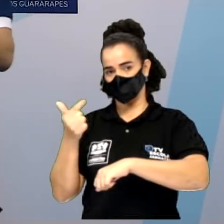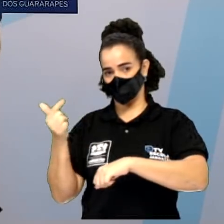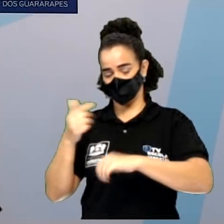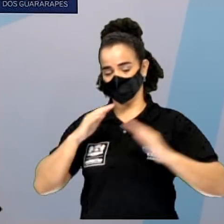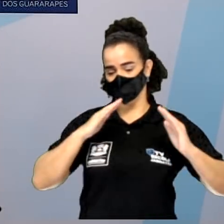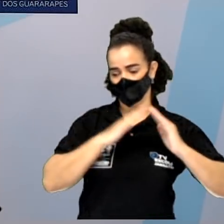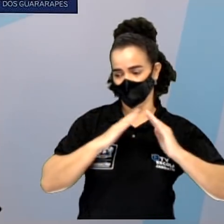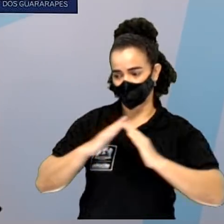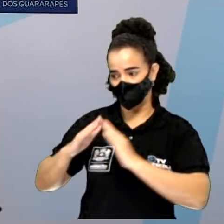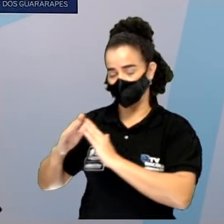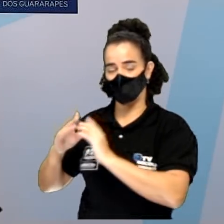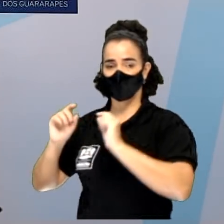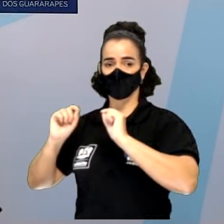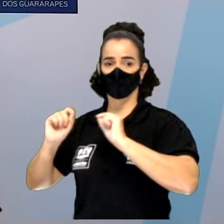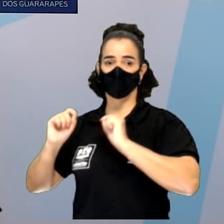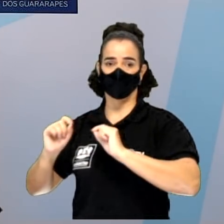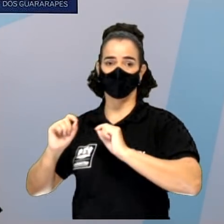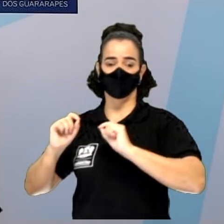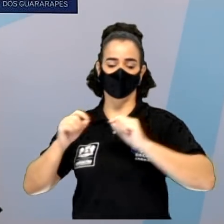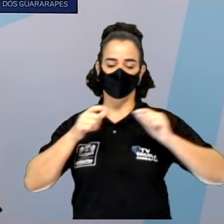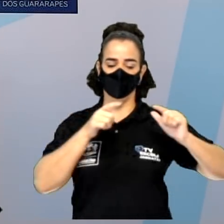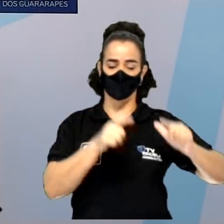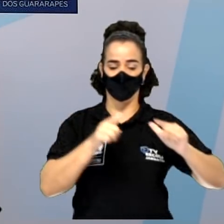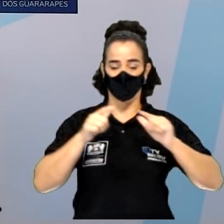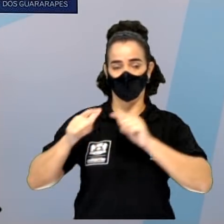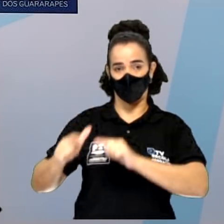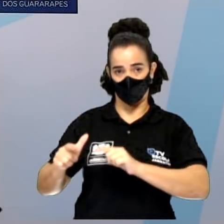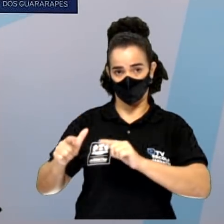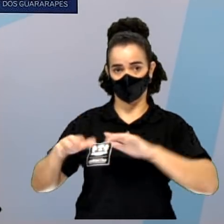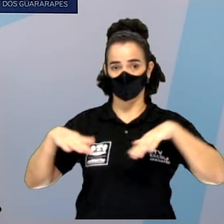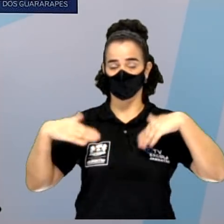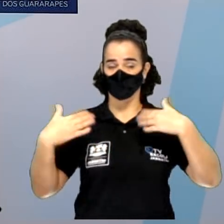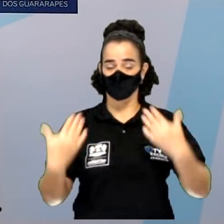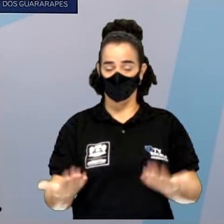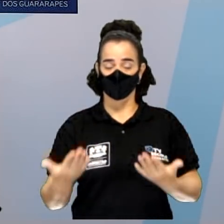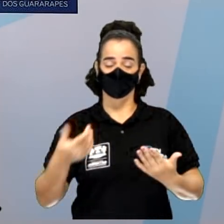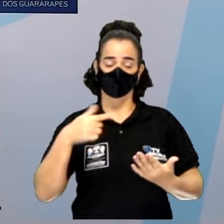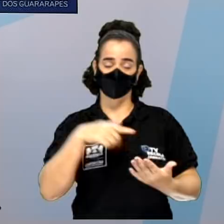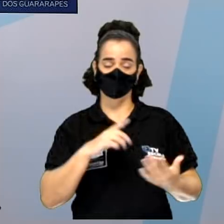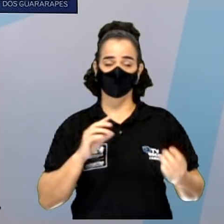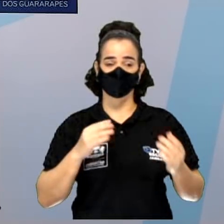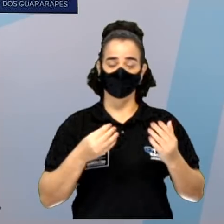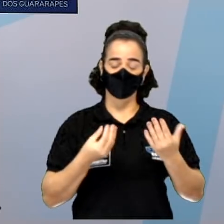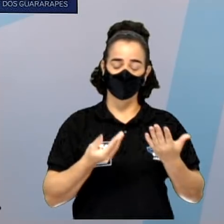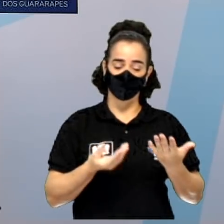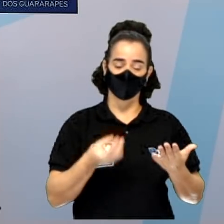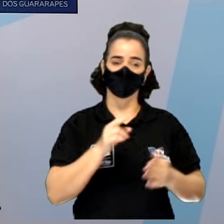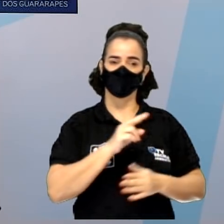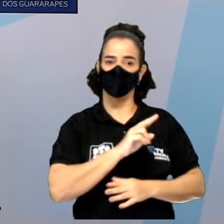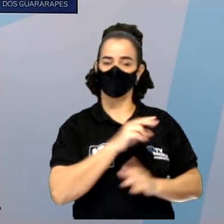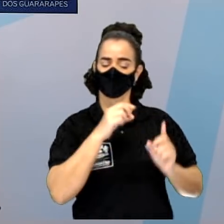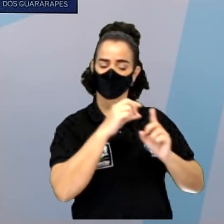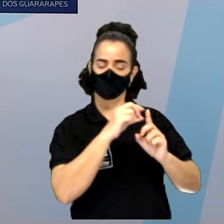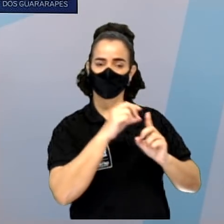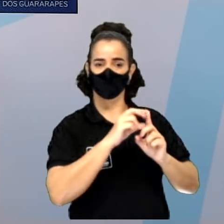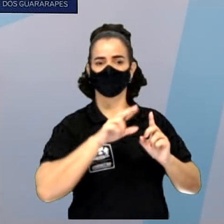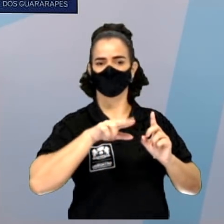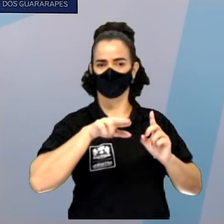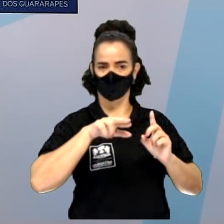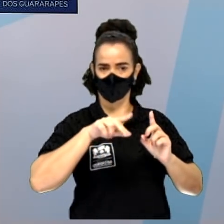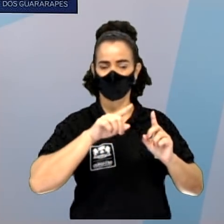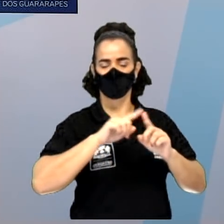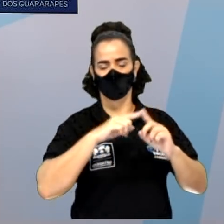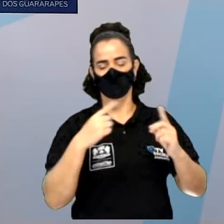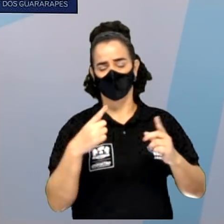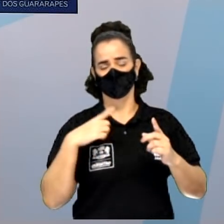em que ela morava, da ideia de lugar. Então, apesar da construção ser idêntica em que, a gente vai ter um momento falando